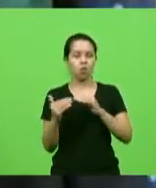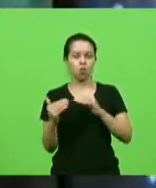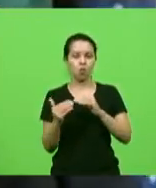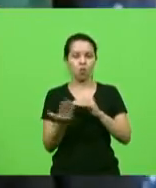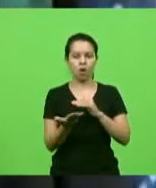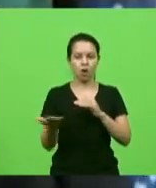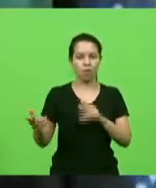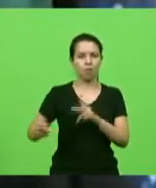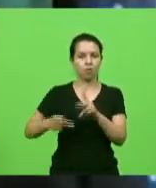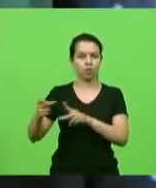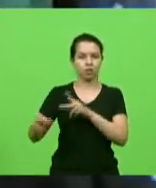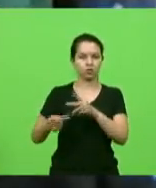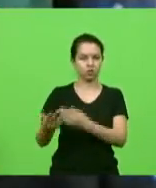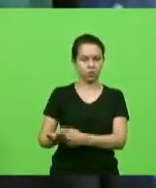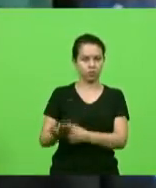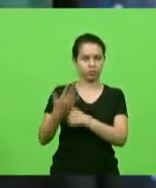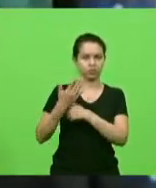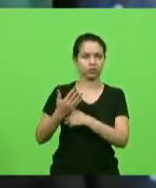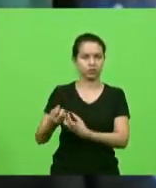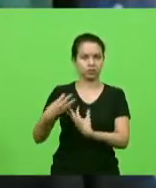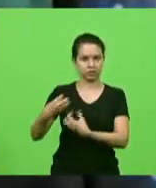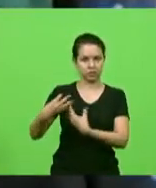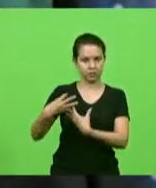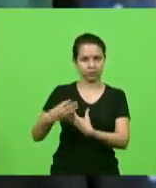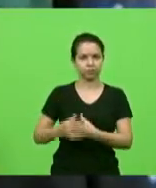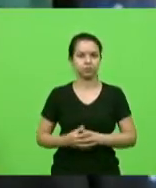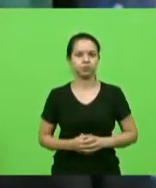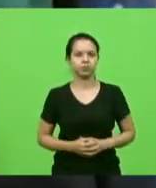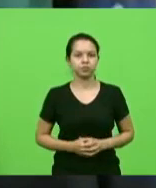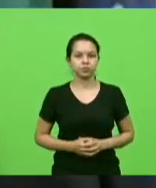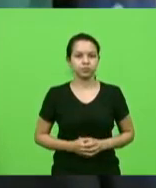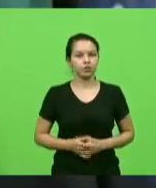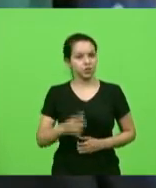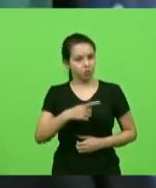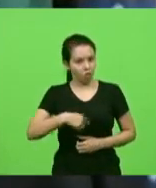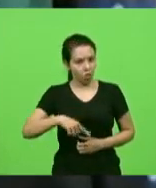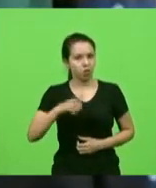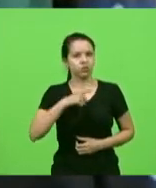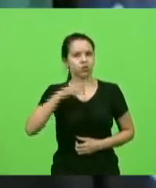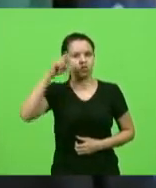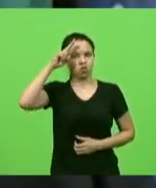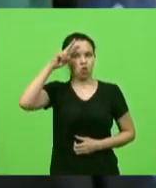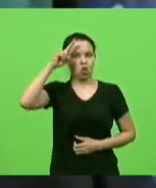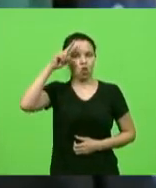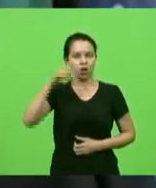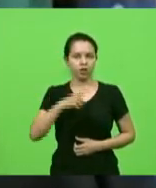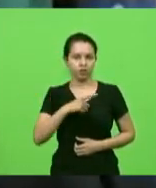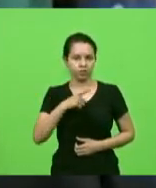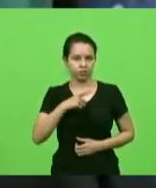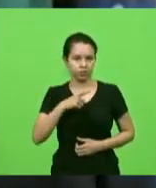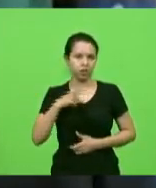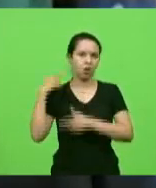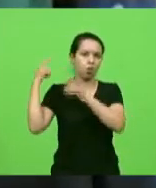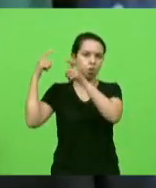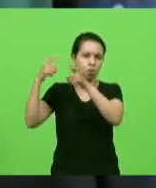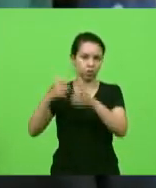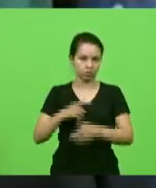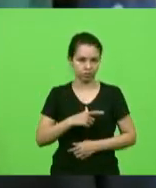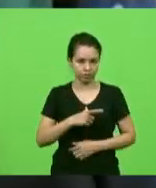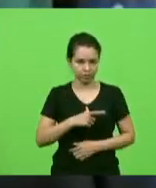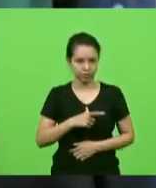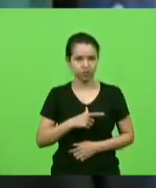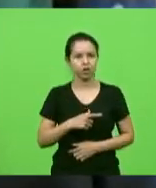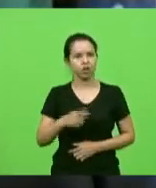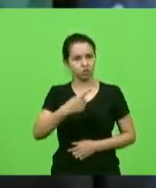Vasco nós temos poucos história temos portanto Espero viver Fontes temos